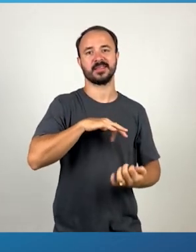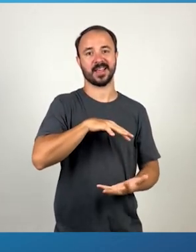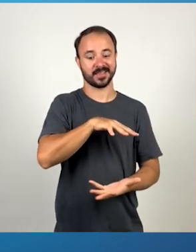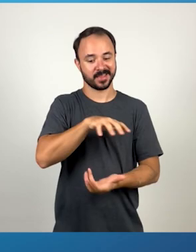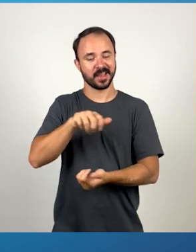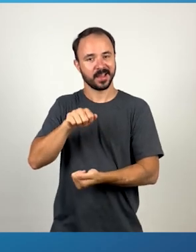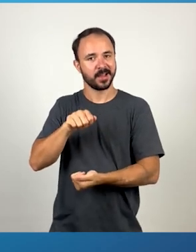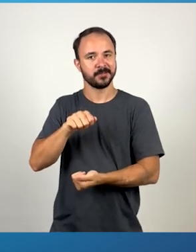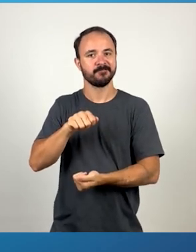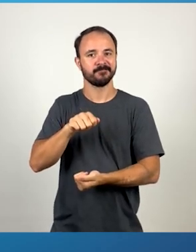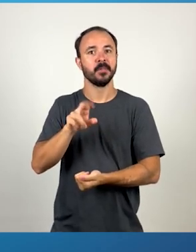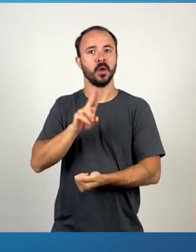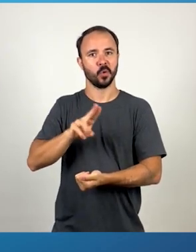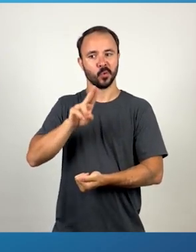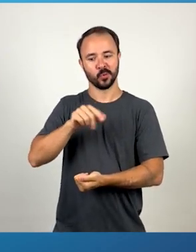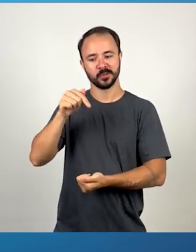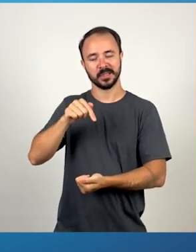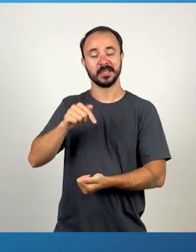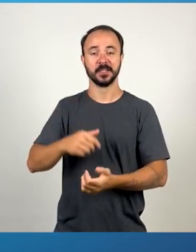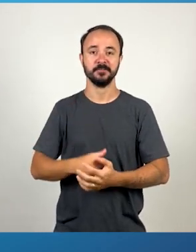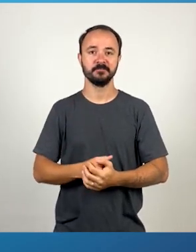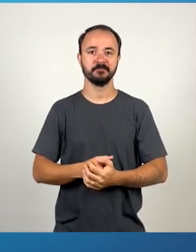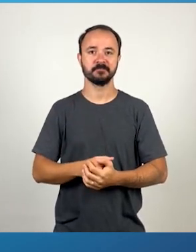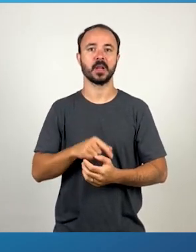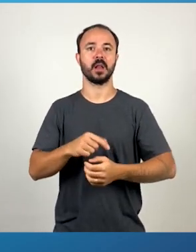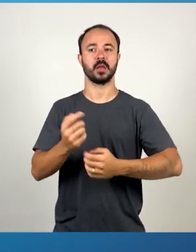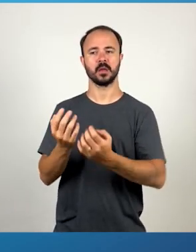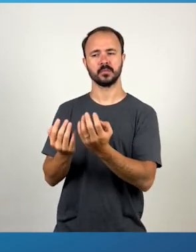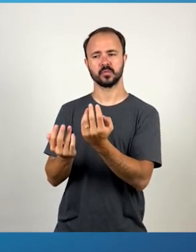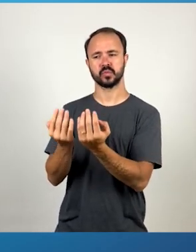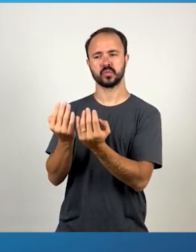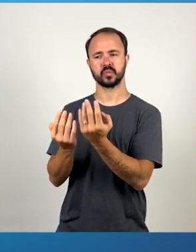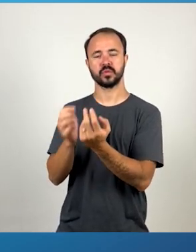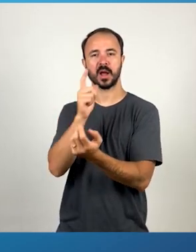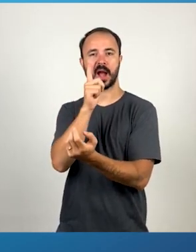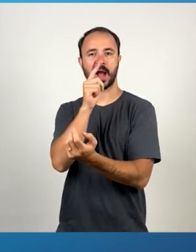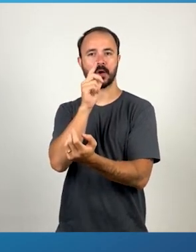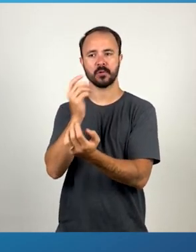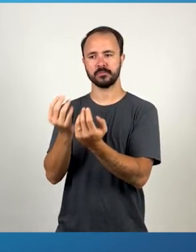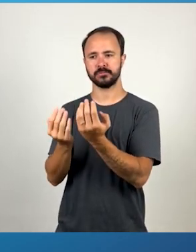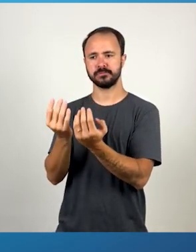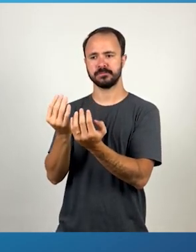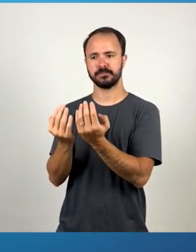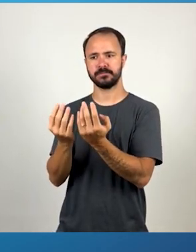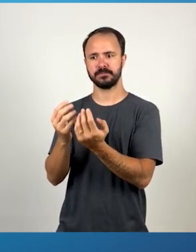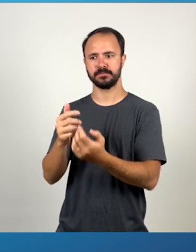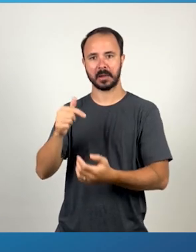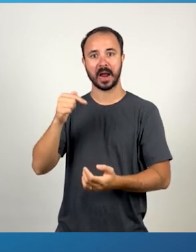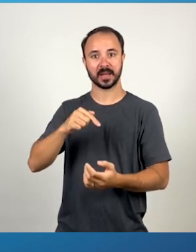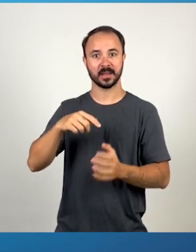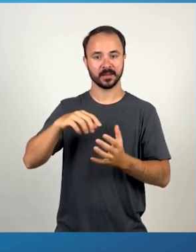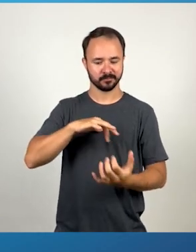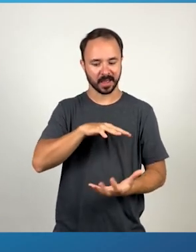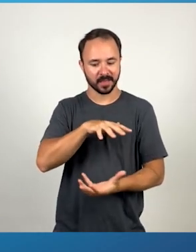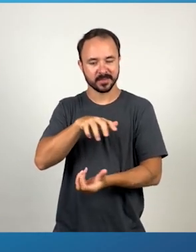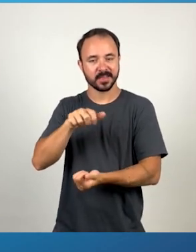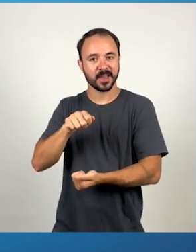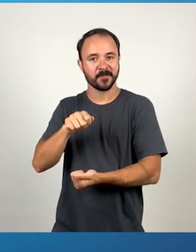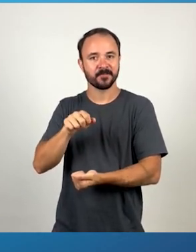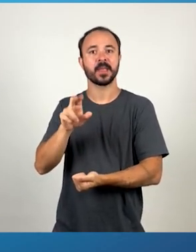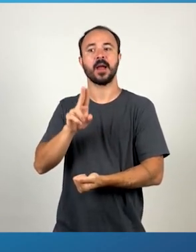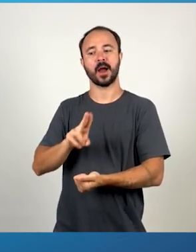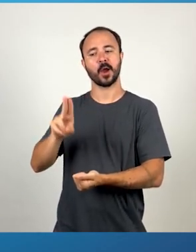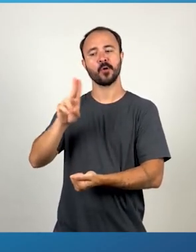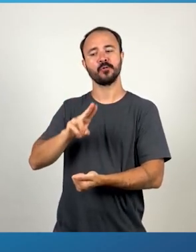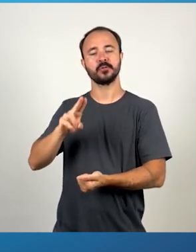interior da Terra, que aquece as águas subterrâneas que alimentam as fontes termais. E é necessária a construção de centrais